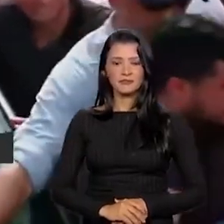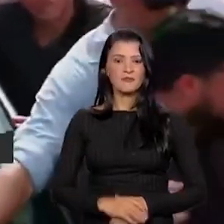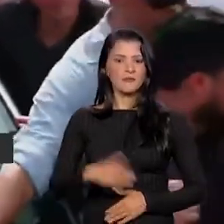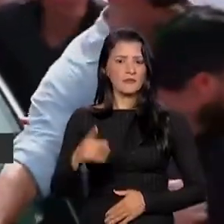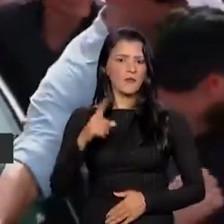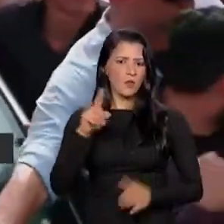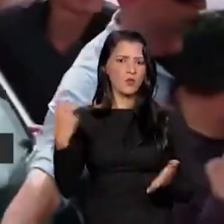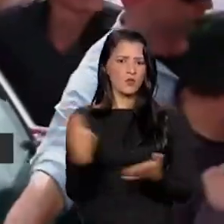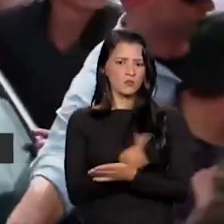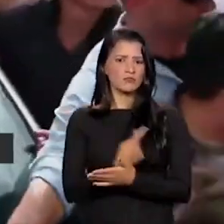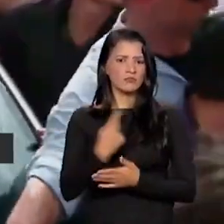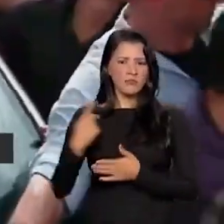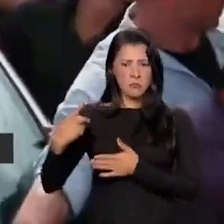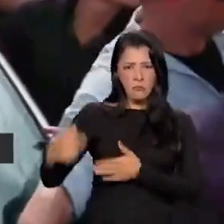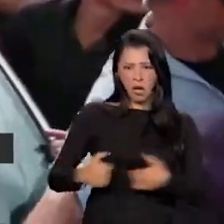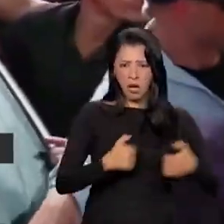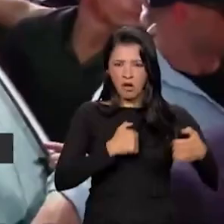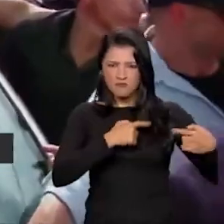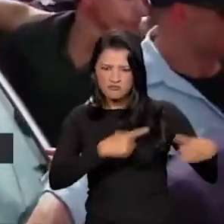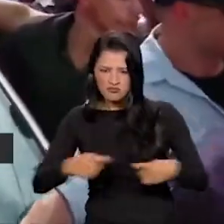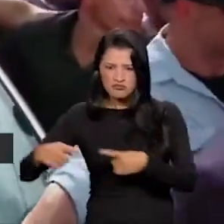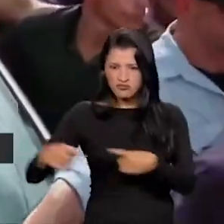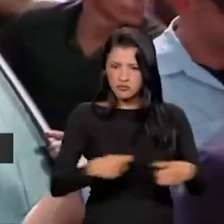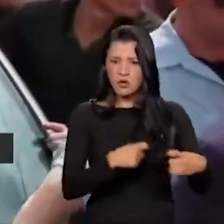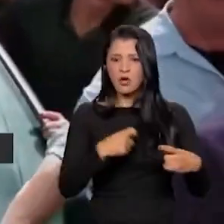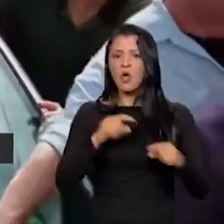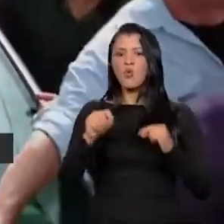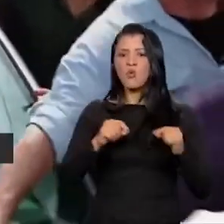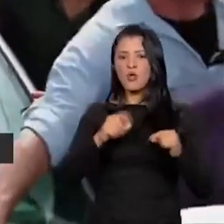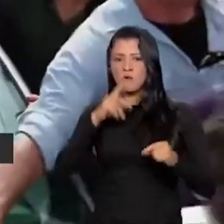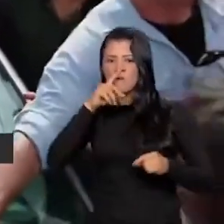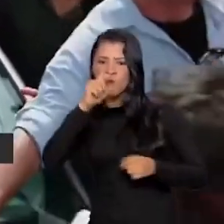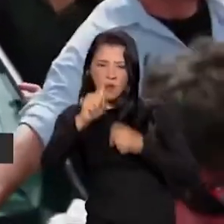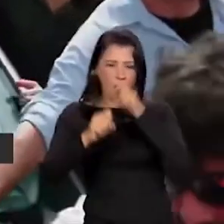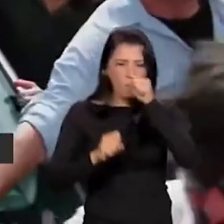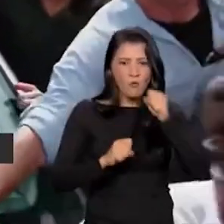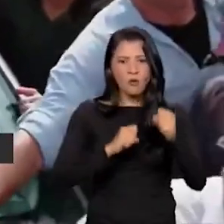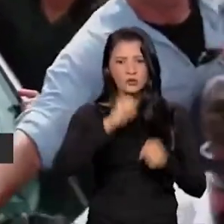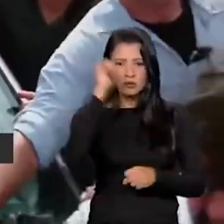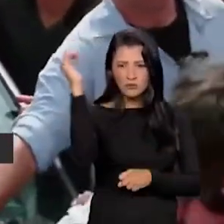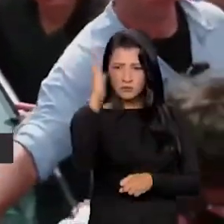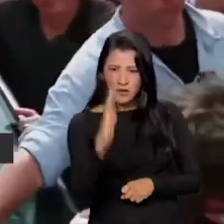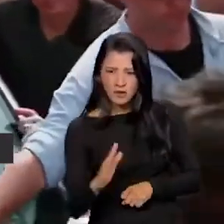Essa guerra pela independência foi uma convergência de forças de todo o país